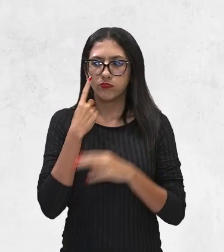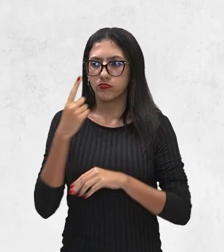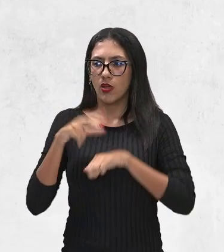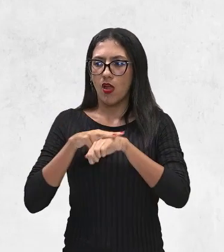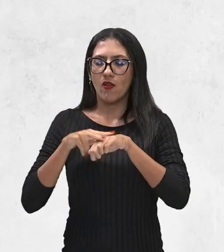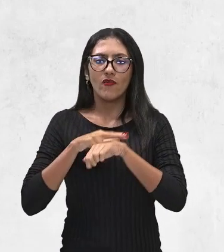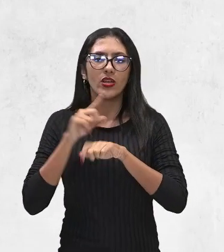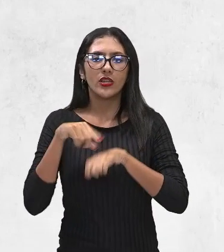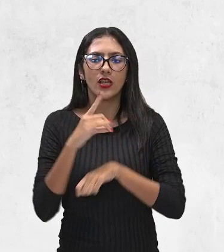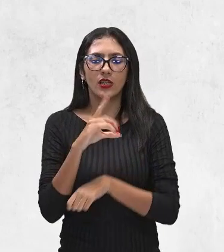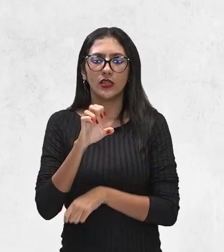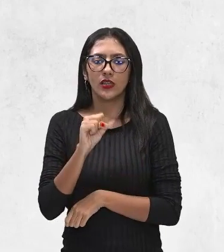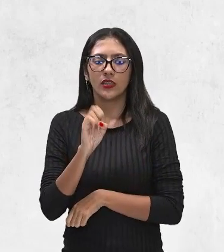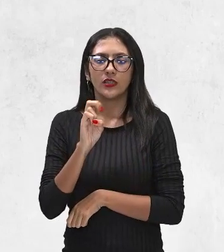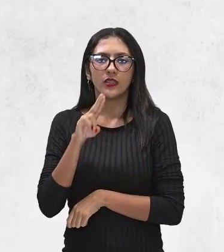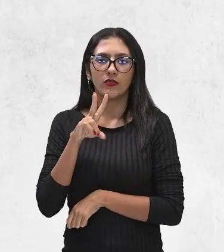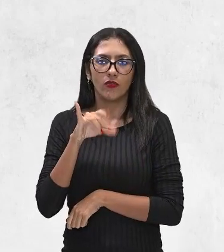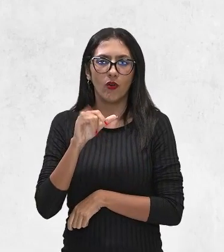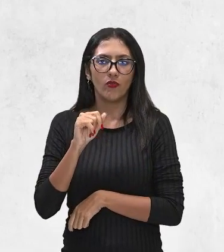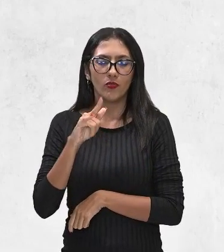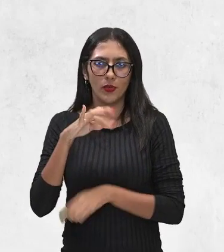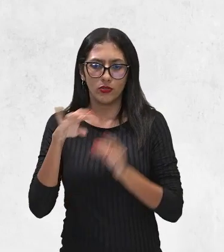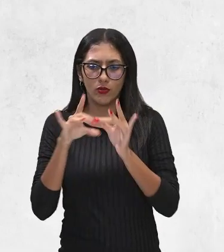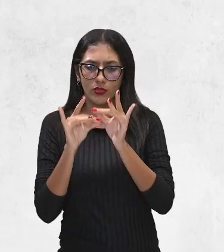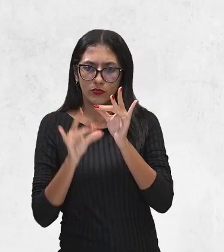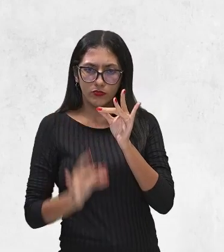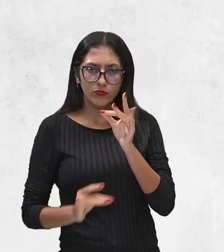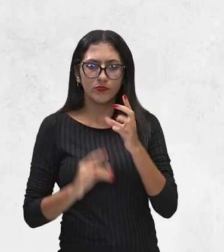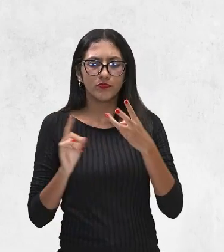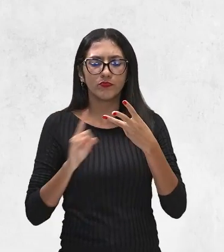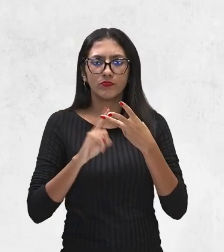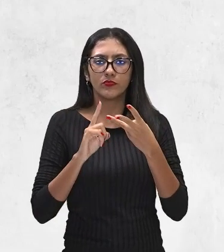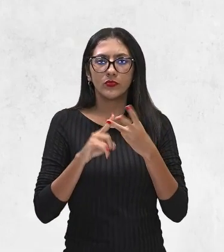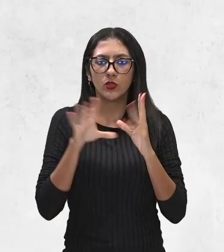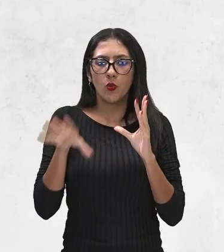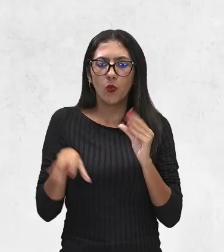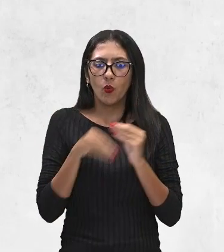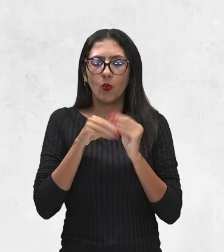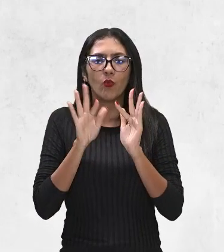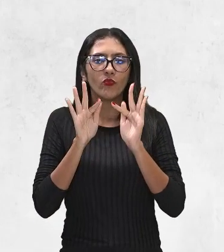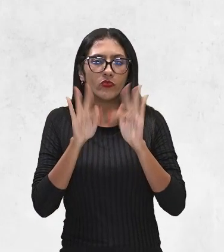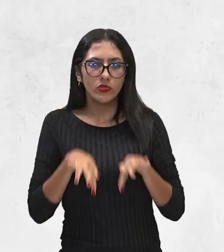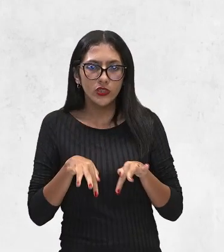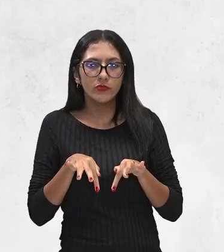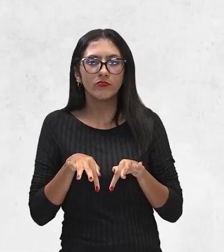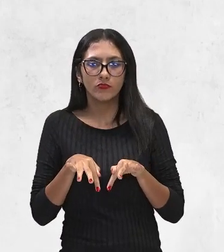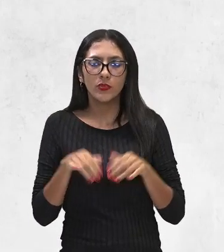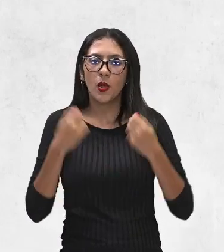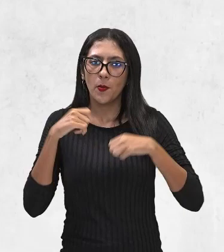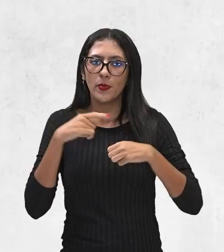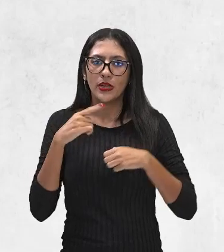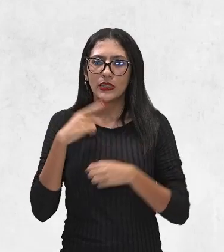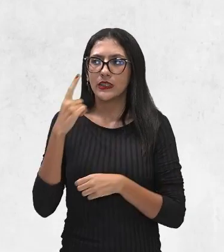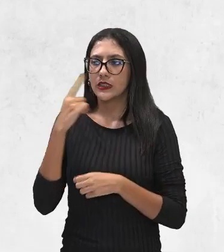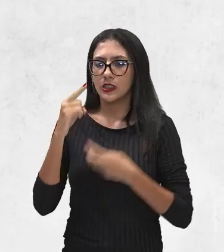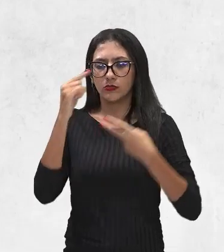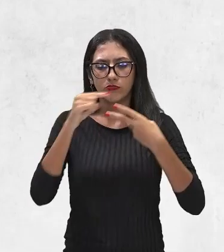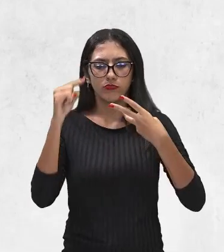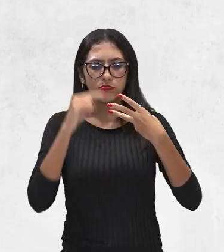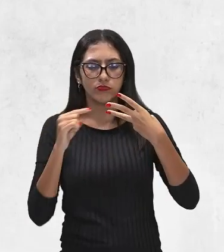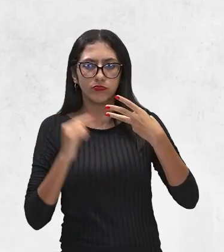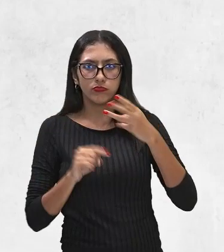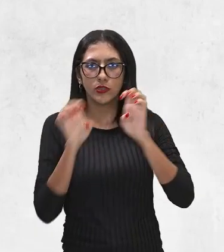de desenvolvimento. E o fim do parágrafo eu chamo de conclusão. Então, eu preciso ter esse passo a passo